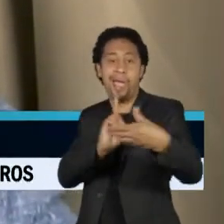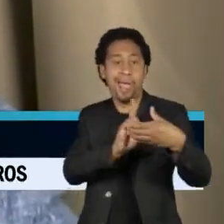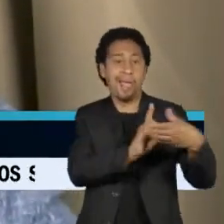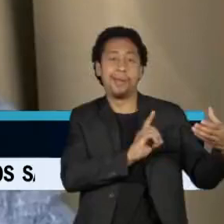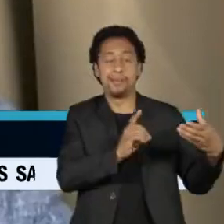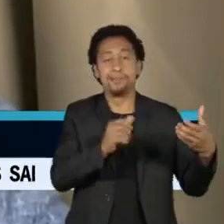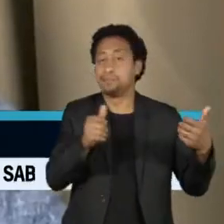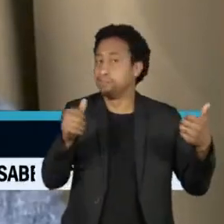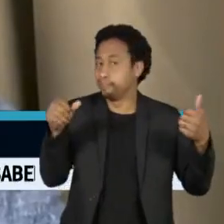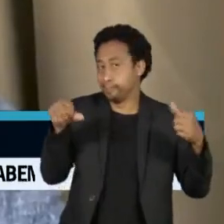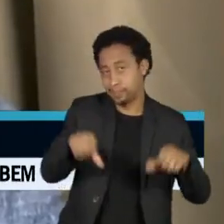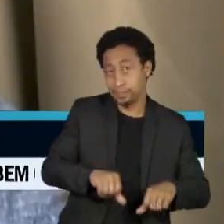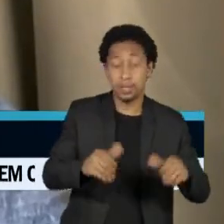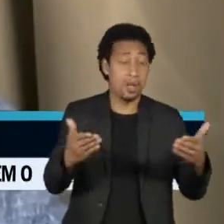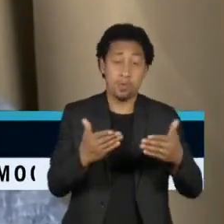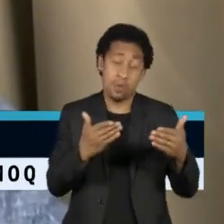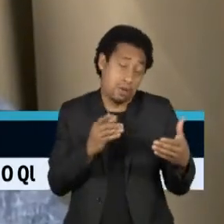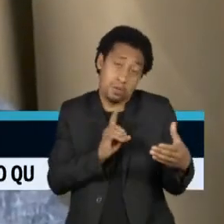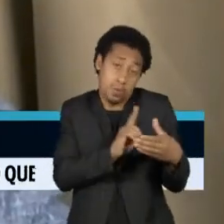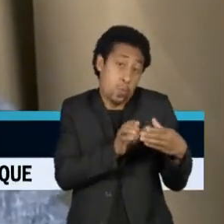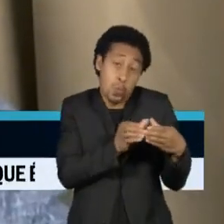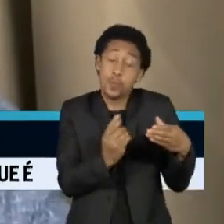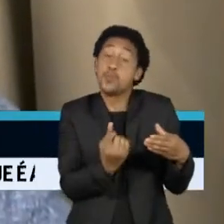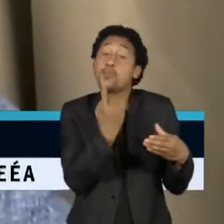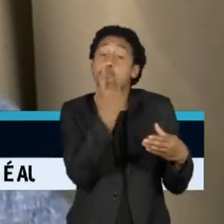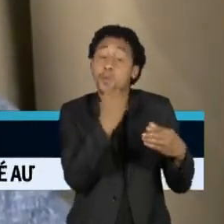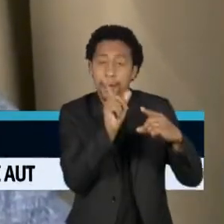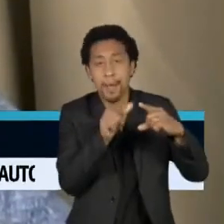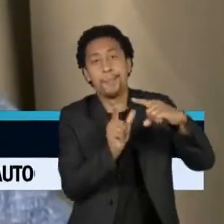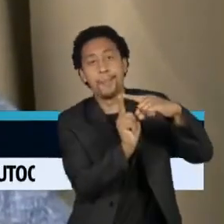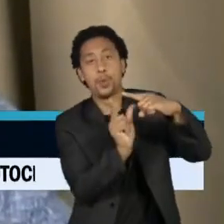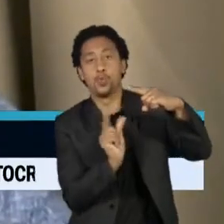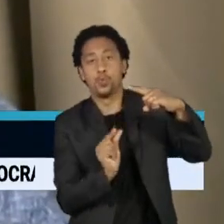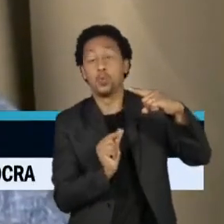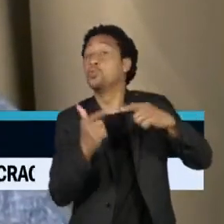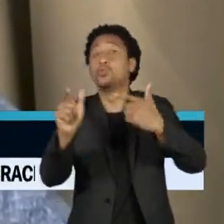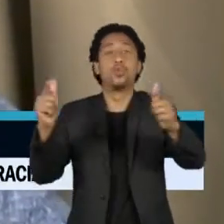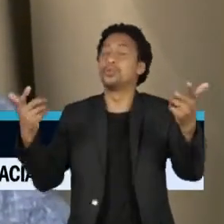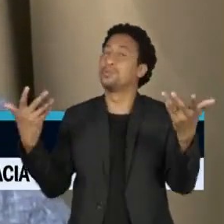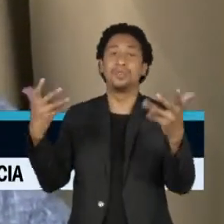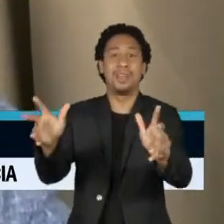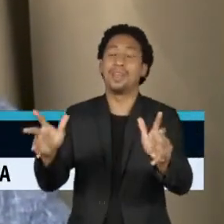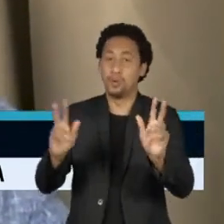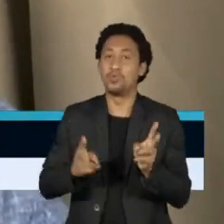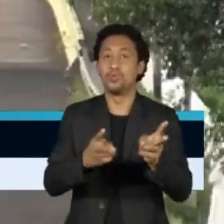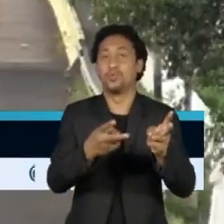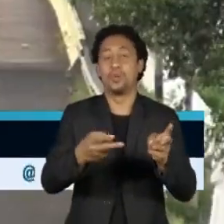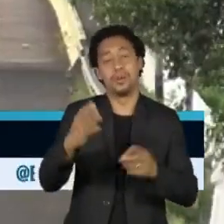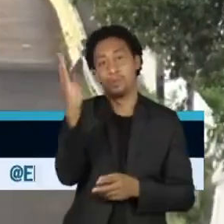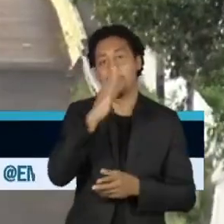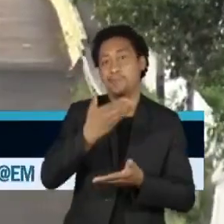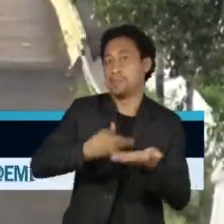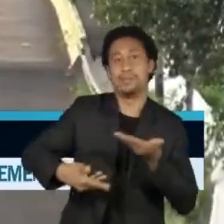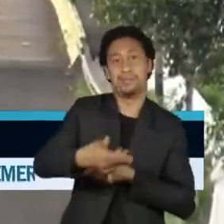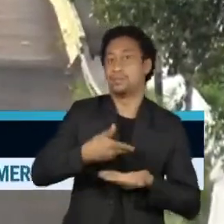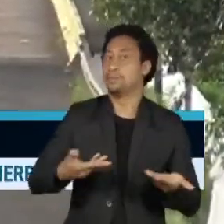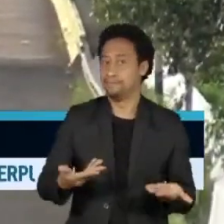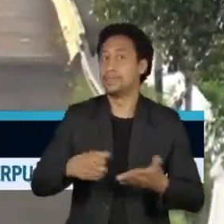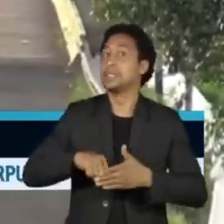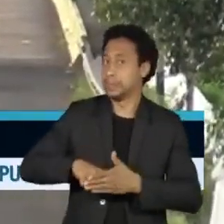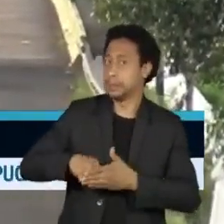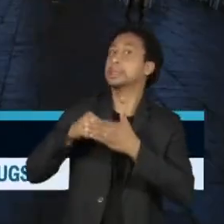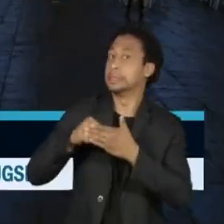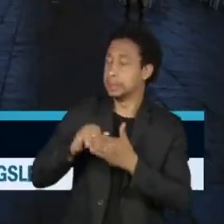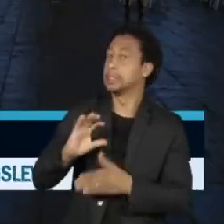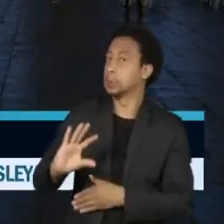nossa incapacidade de controlar e reverter o desmatamento, esse acordo comercial teve sua ratificação suspensa. Ao mesmo tempo, o mundo